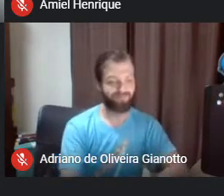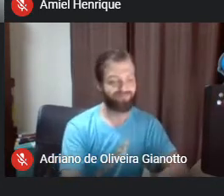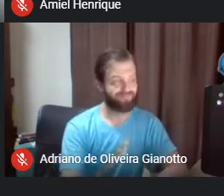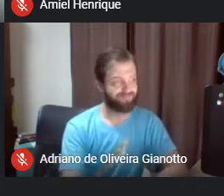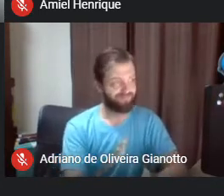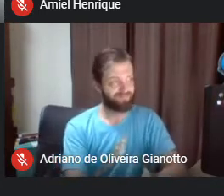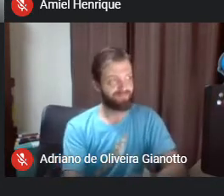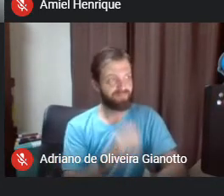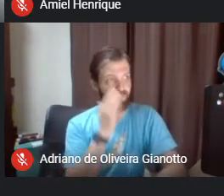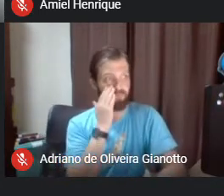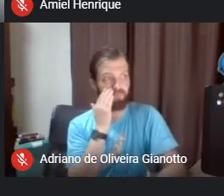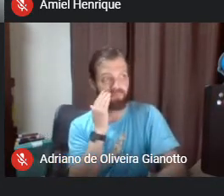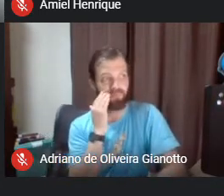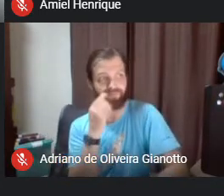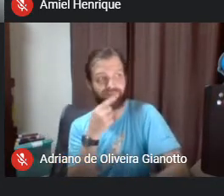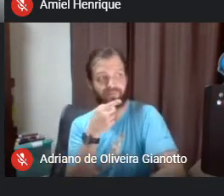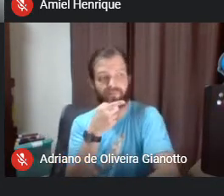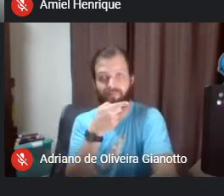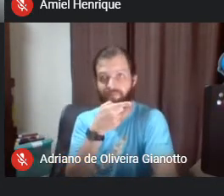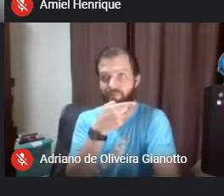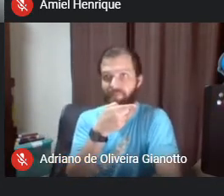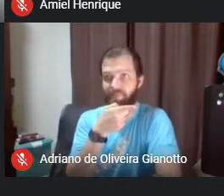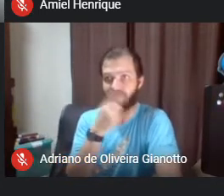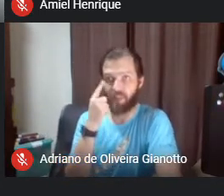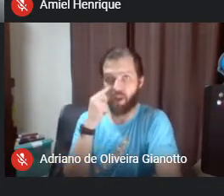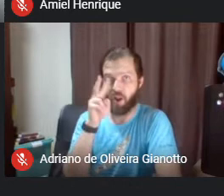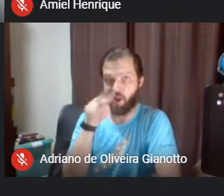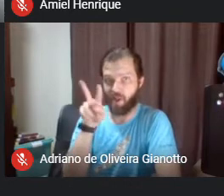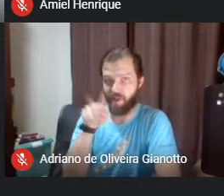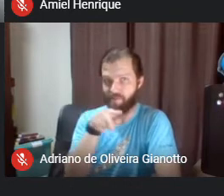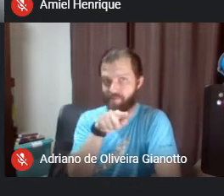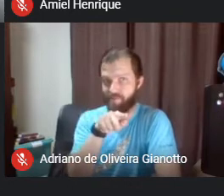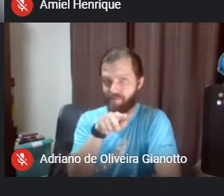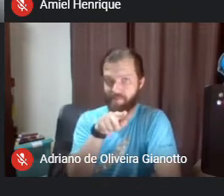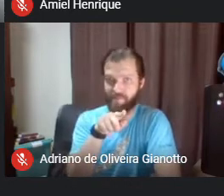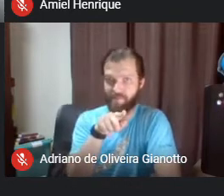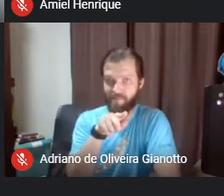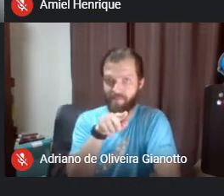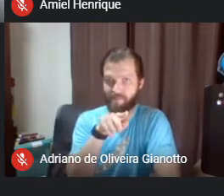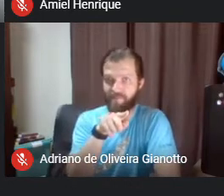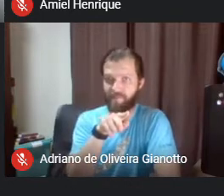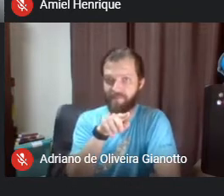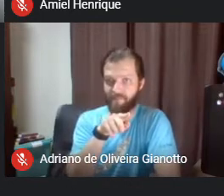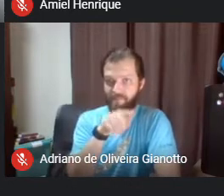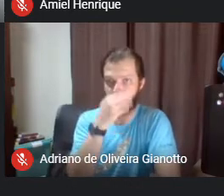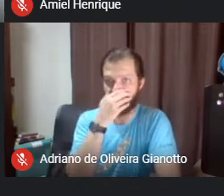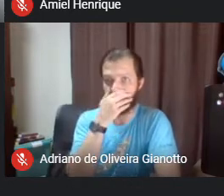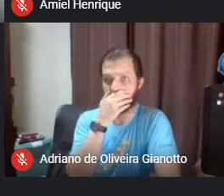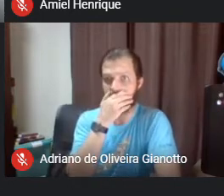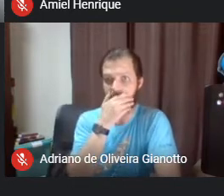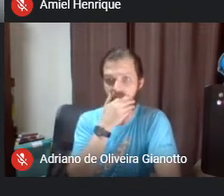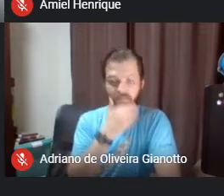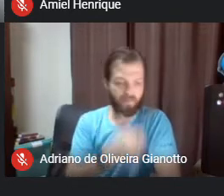essa referência mundialmente reconhecida. Olha esse slide.